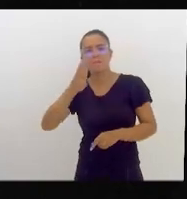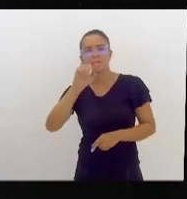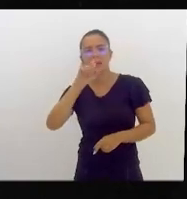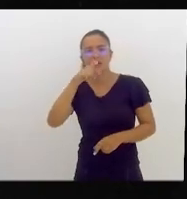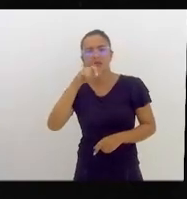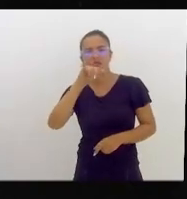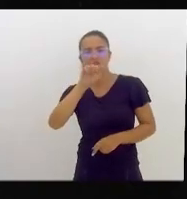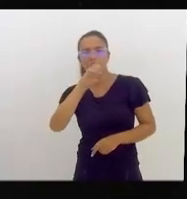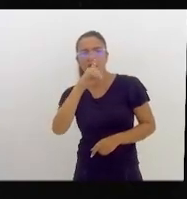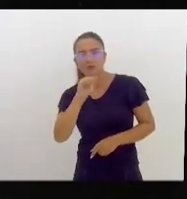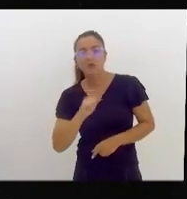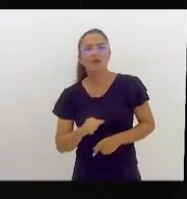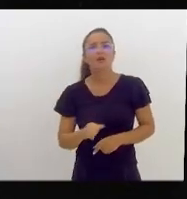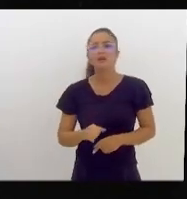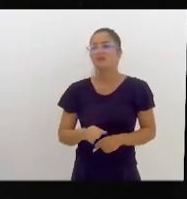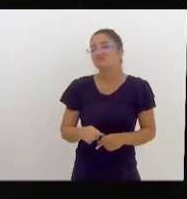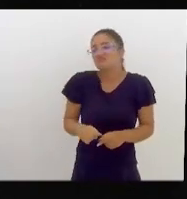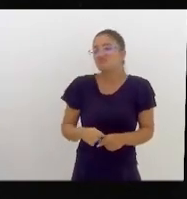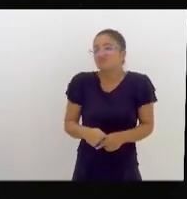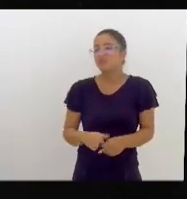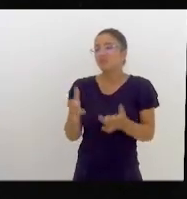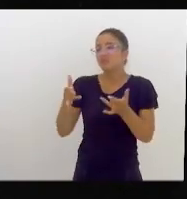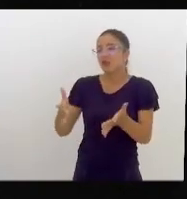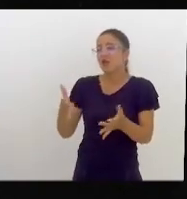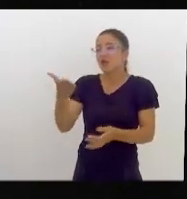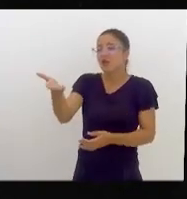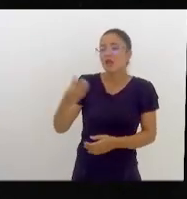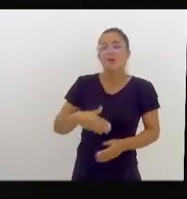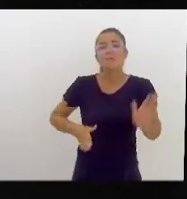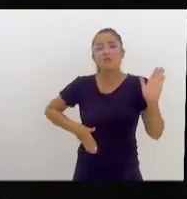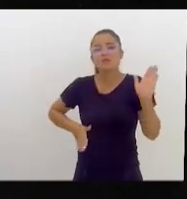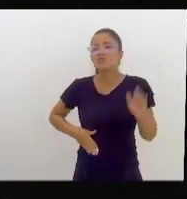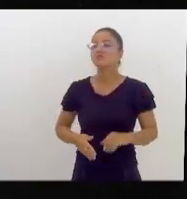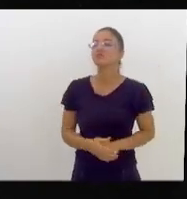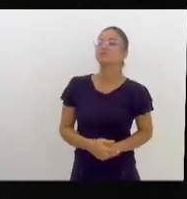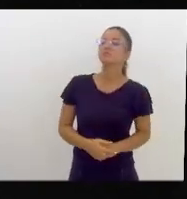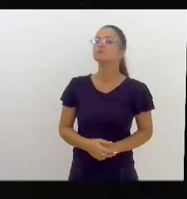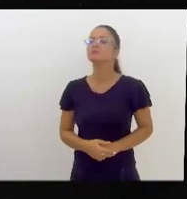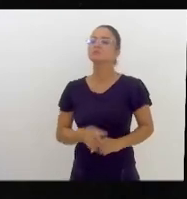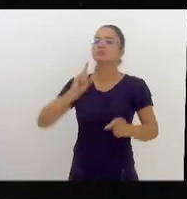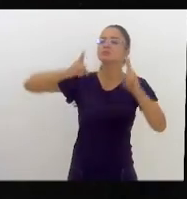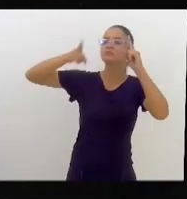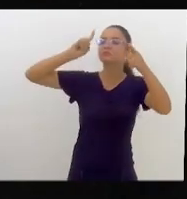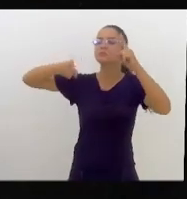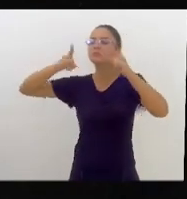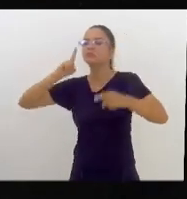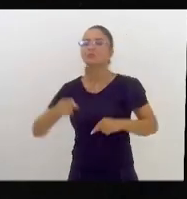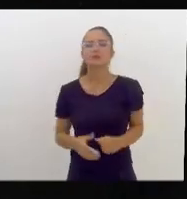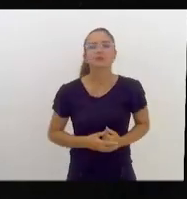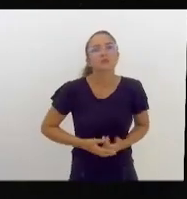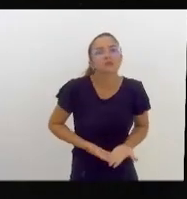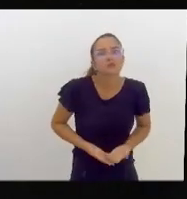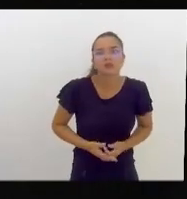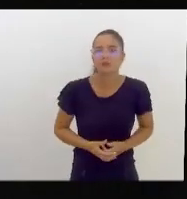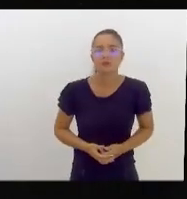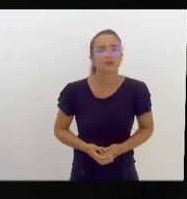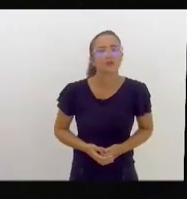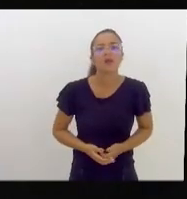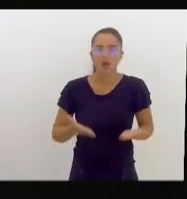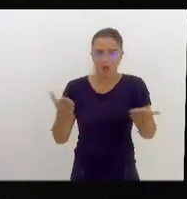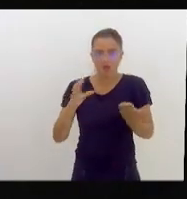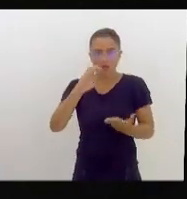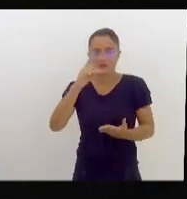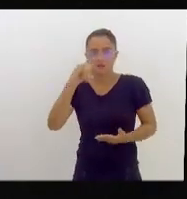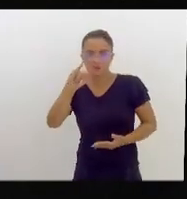Supervia nada faz para resolver essa questão. Então, através dessa CPI, né, através da aprovação desse relatório, nós vamos tentar mostrar